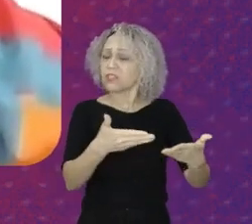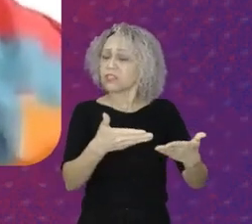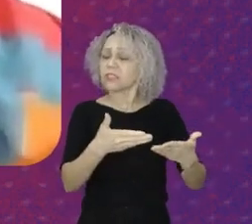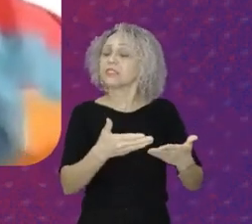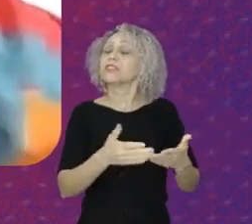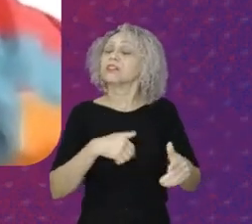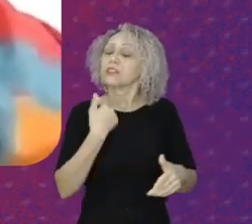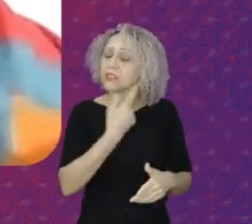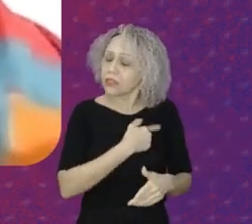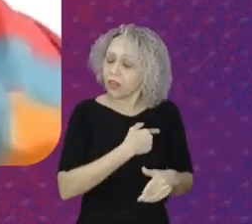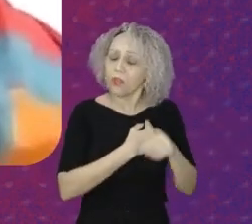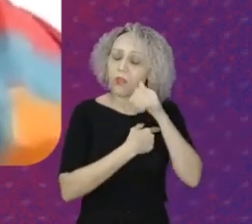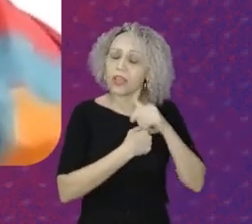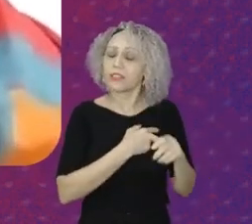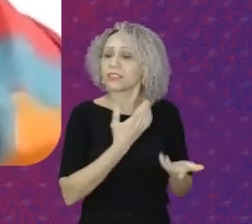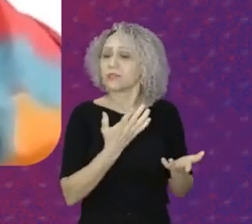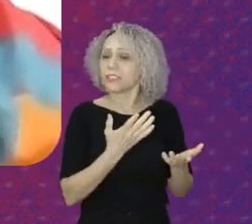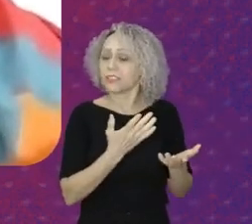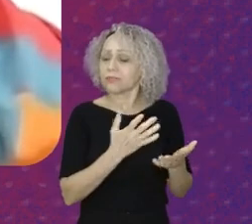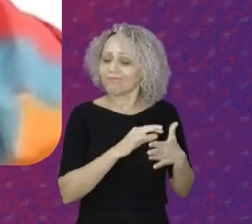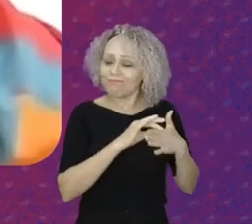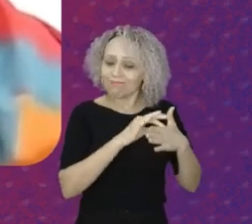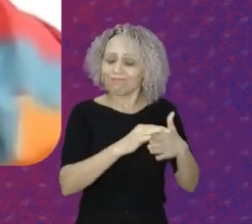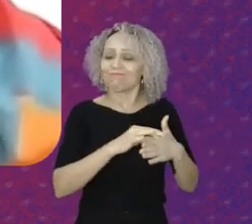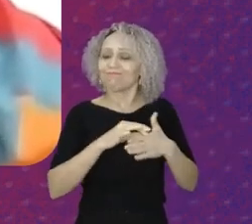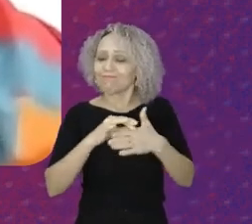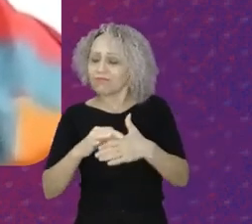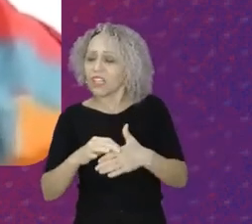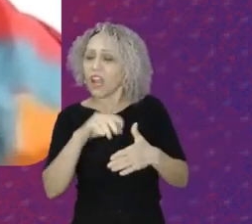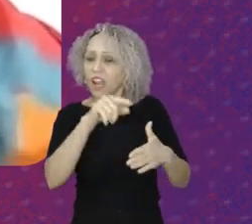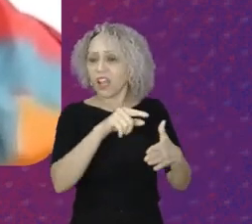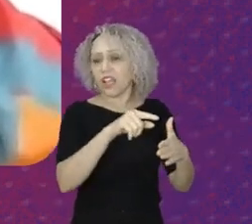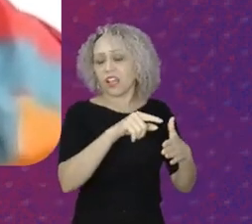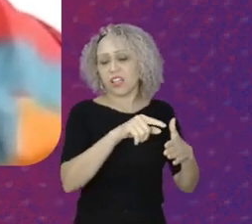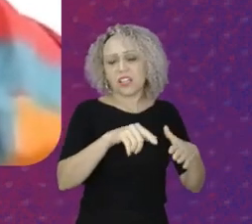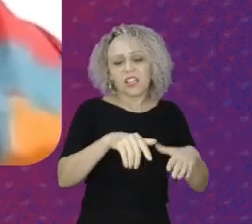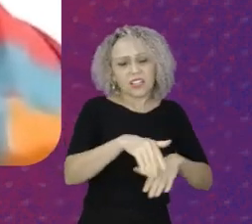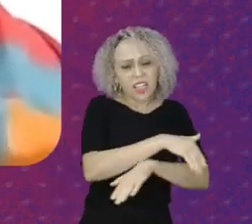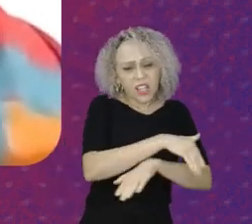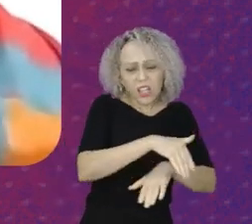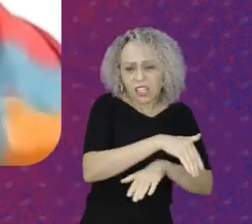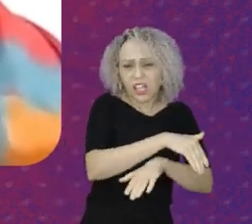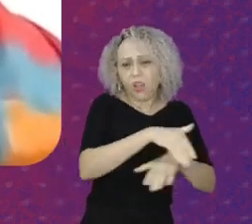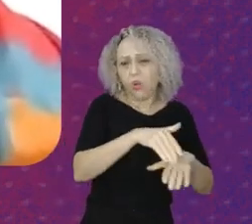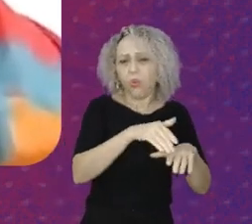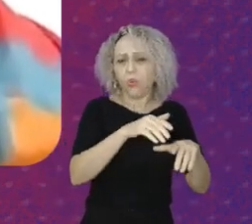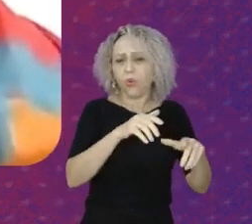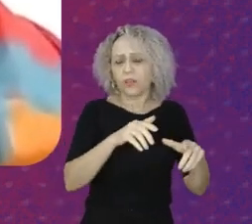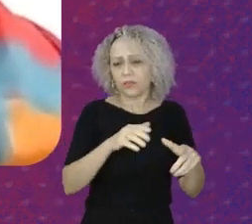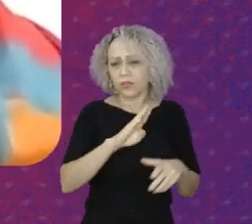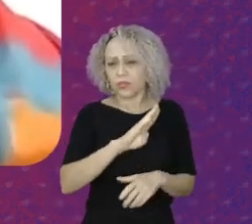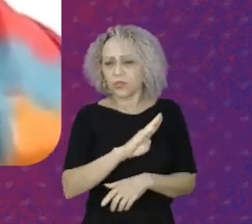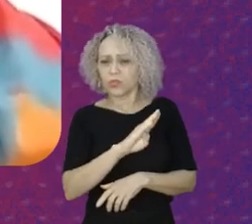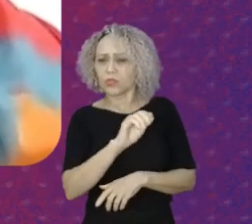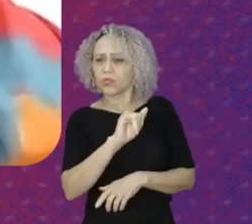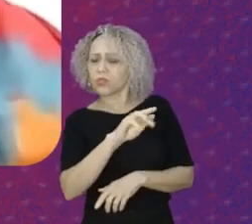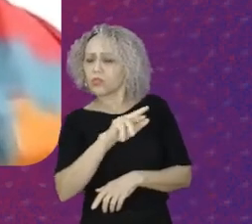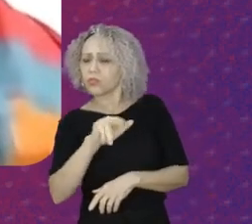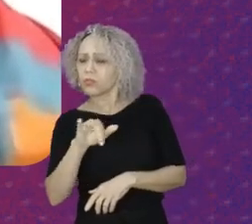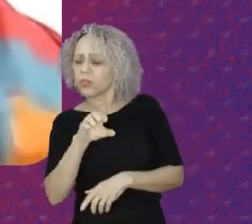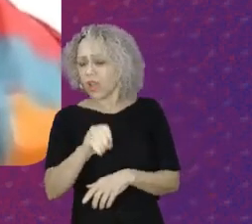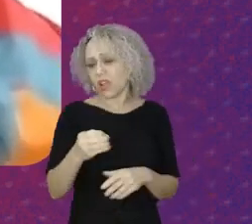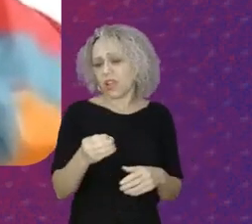associação, no coletivo, coloquem os seus nomes à disposição de construção de projetos coletivos.